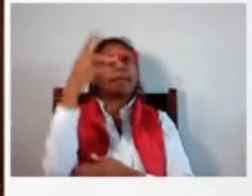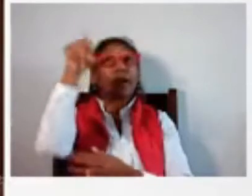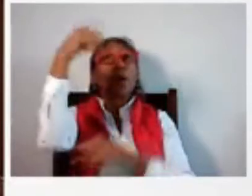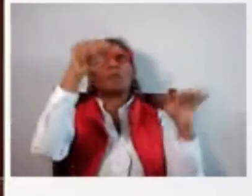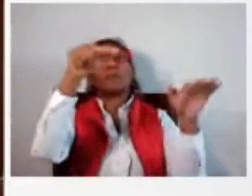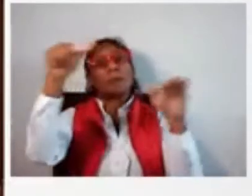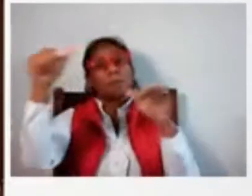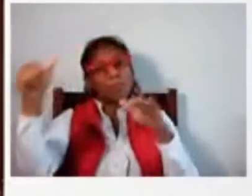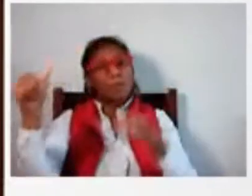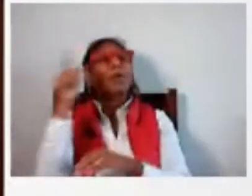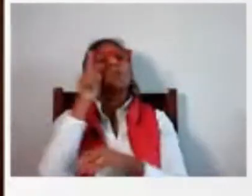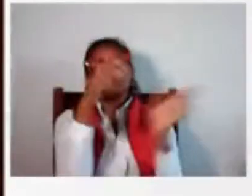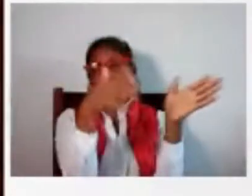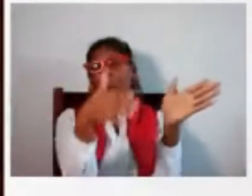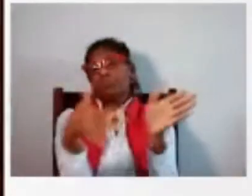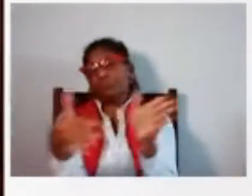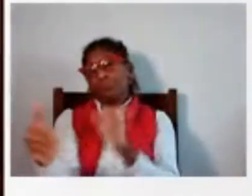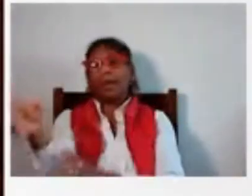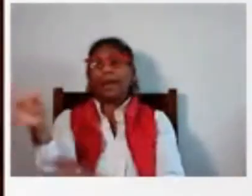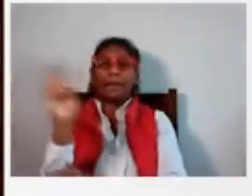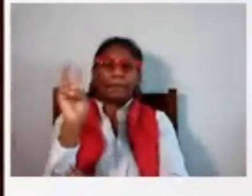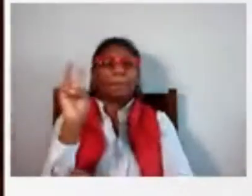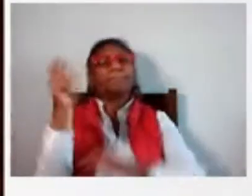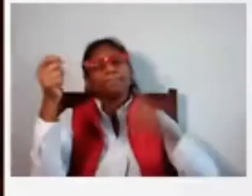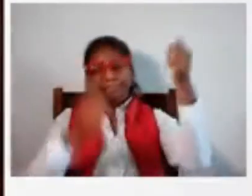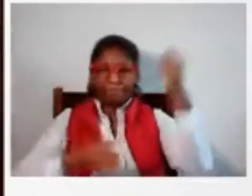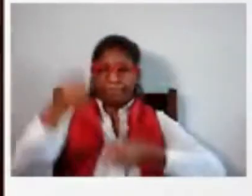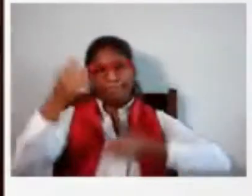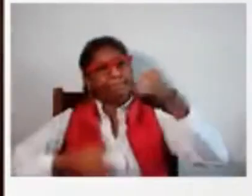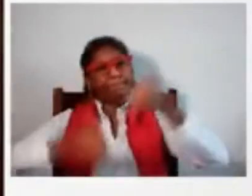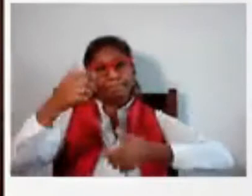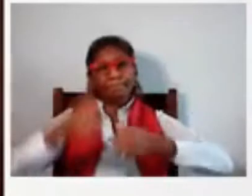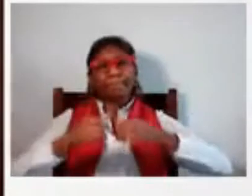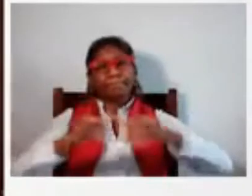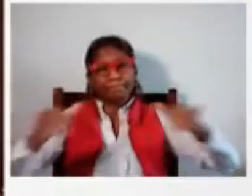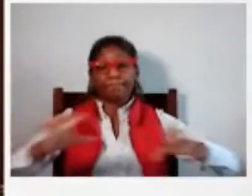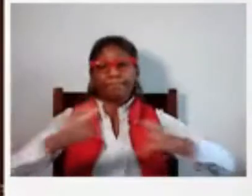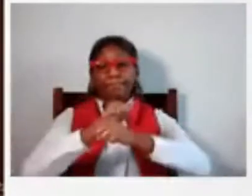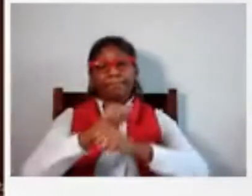gente consegue consolidar na quinta-feira, e aí faz aquela emissão dos dados